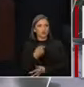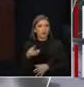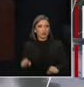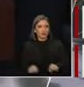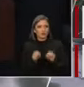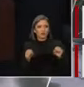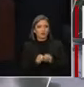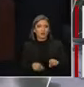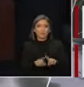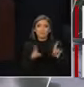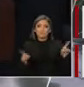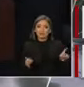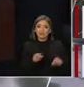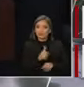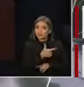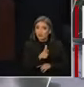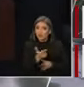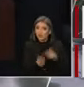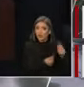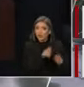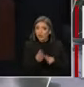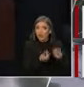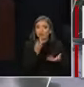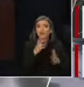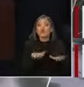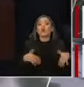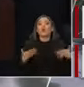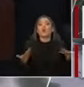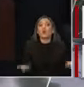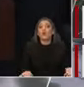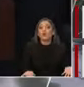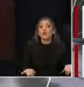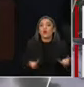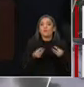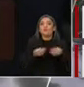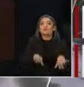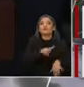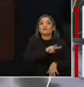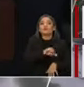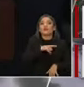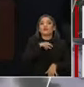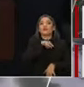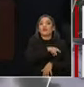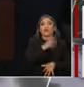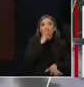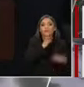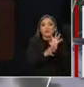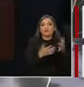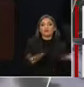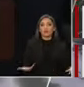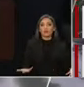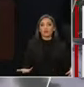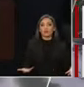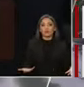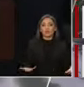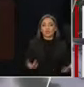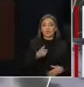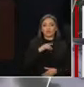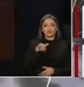se não é possível determinar por qual ou quais danos ele deverá responder? Eu tive a oportunidade de manter